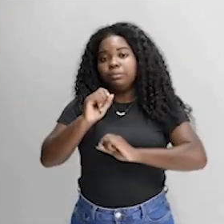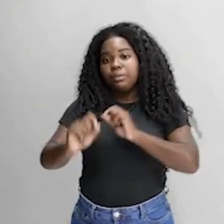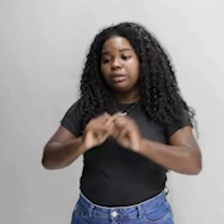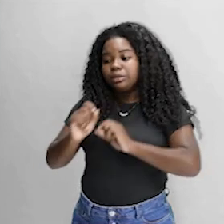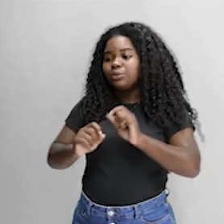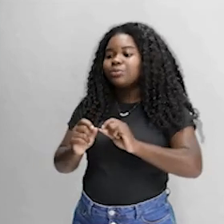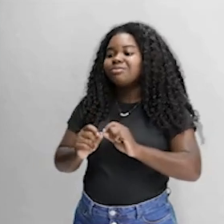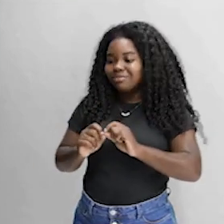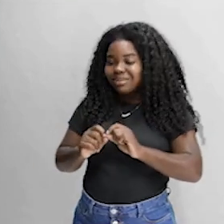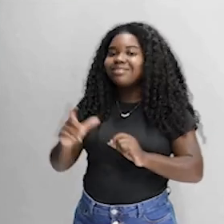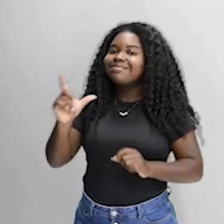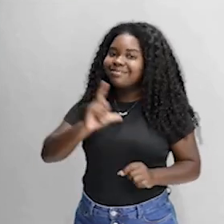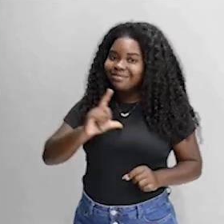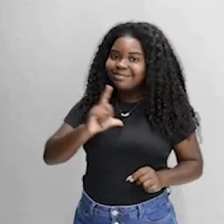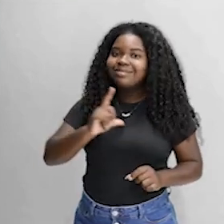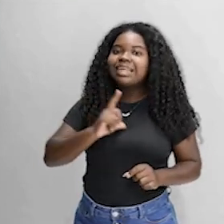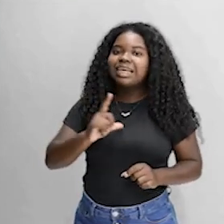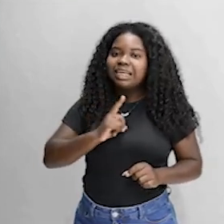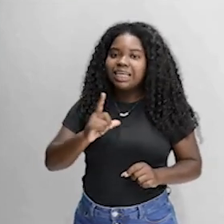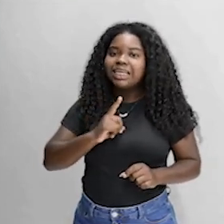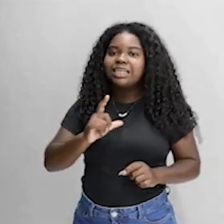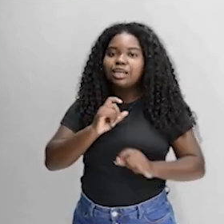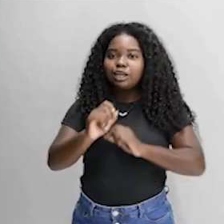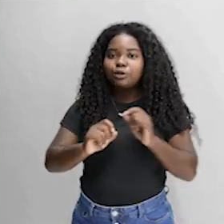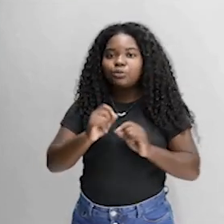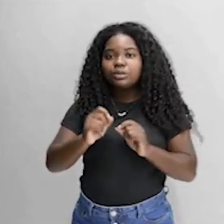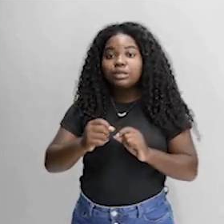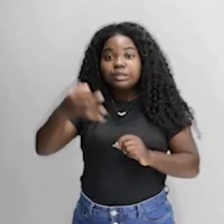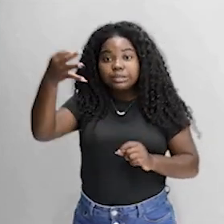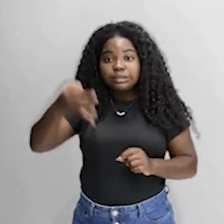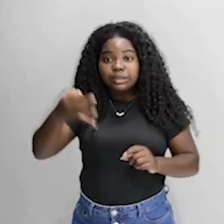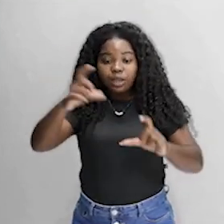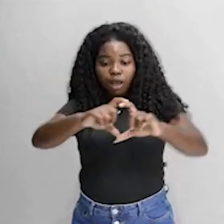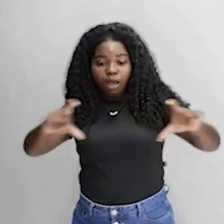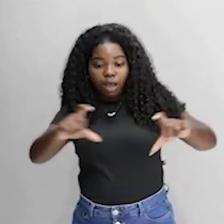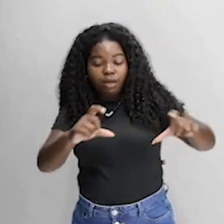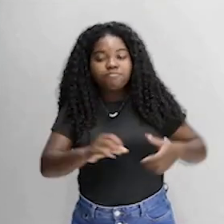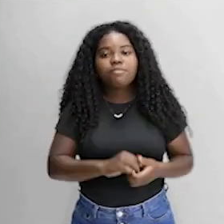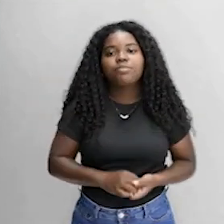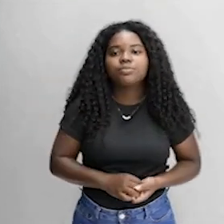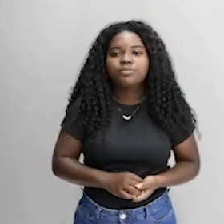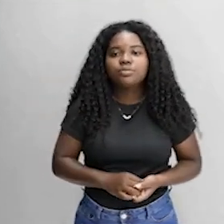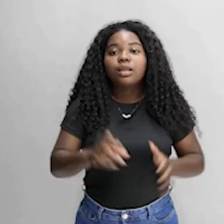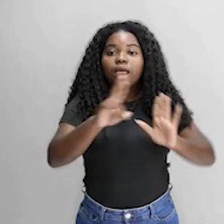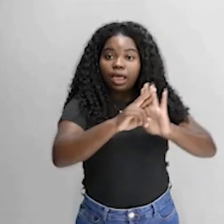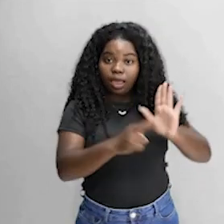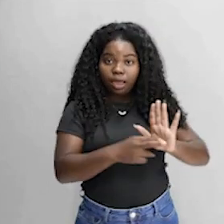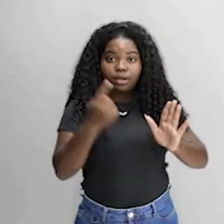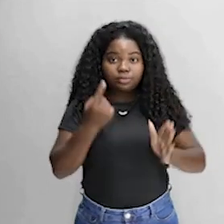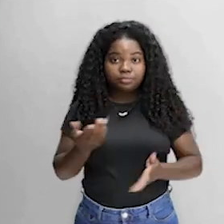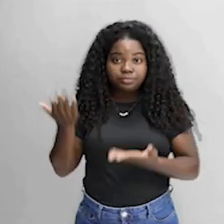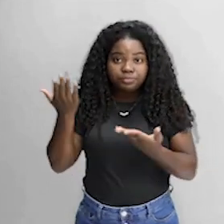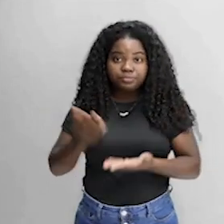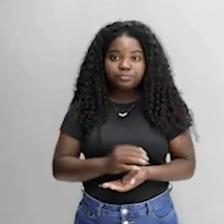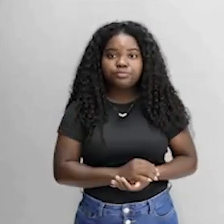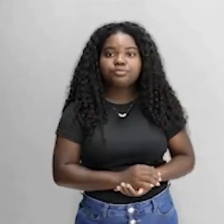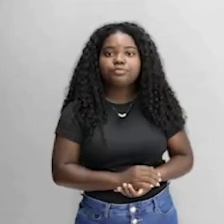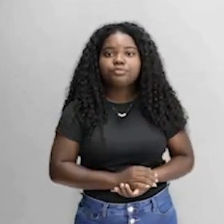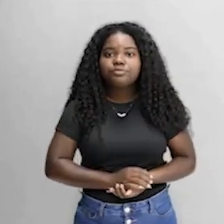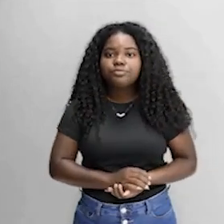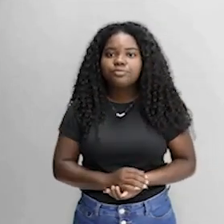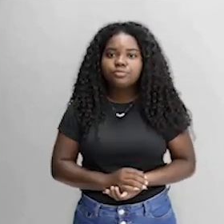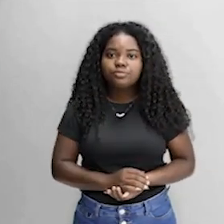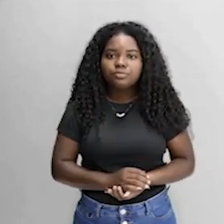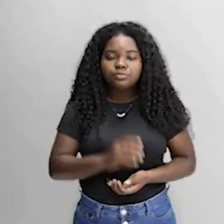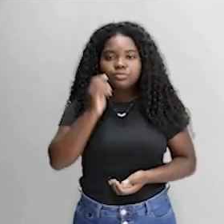válido. Então vamos lá. Regras do silogismo. Certo? Bom,